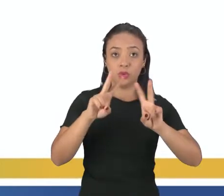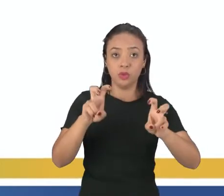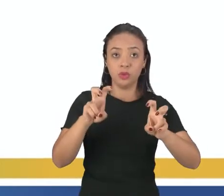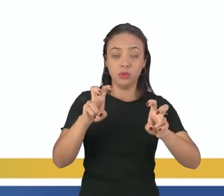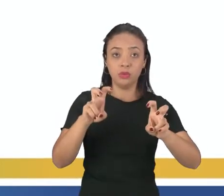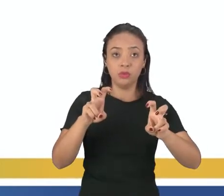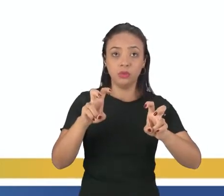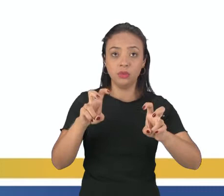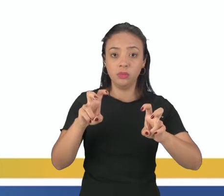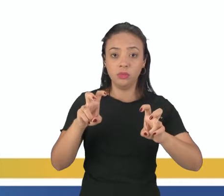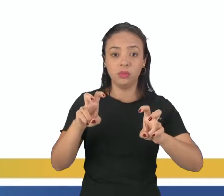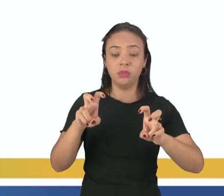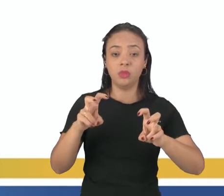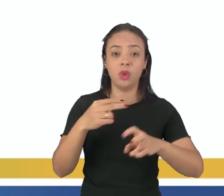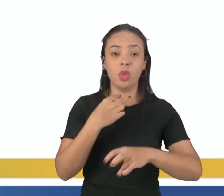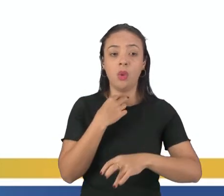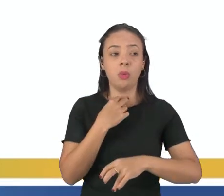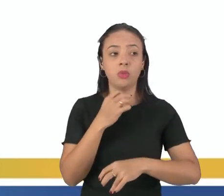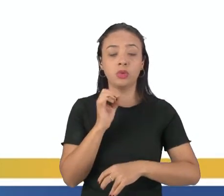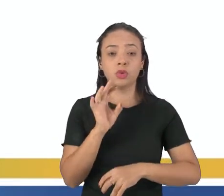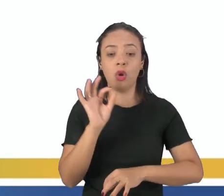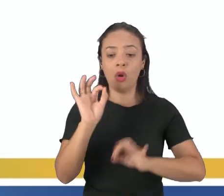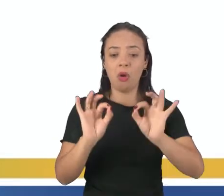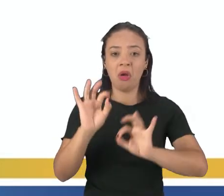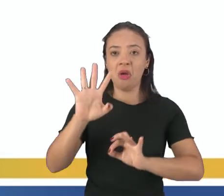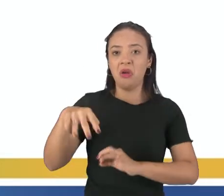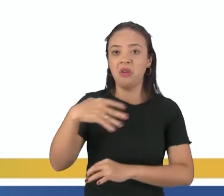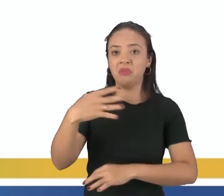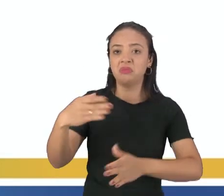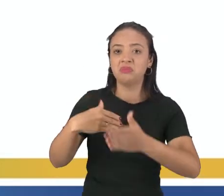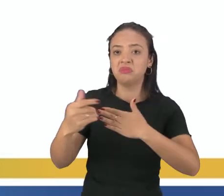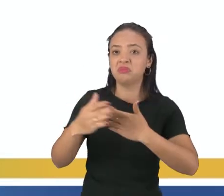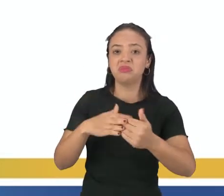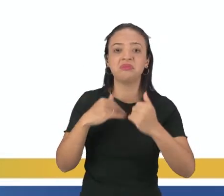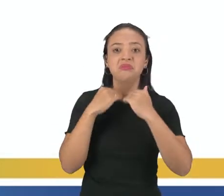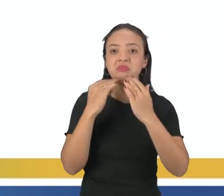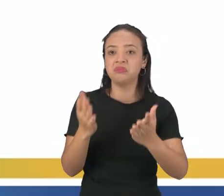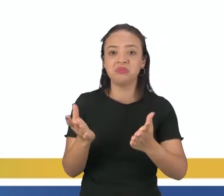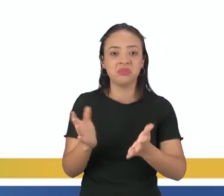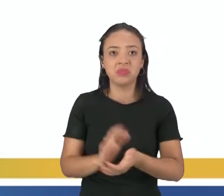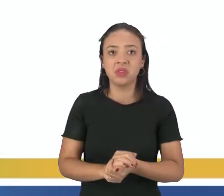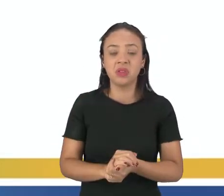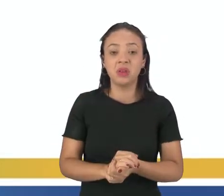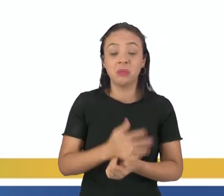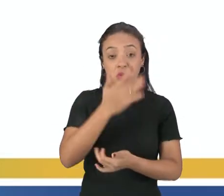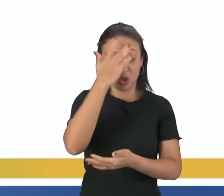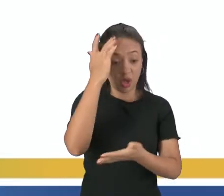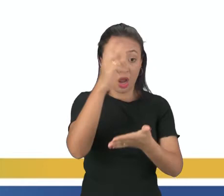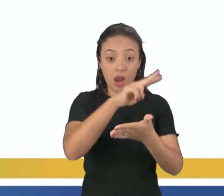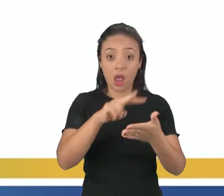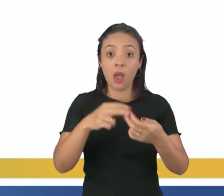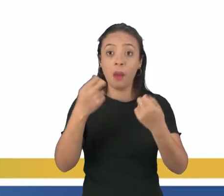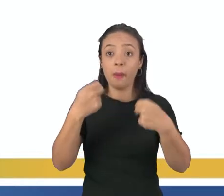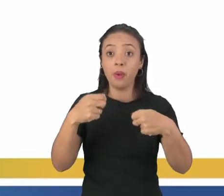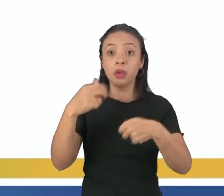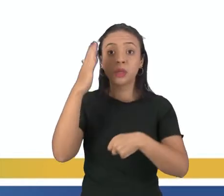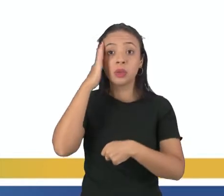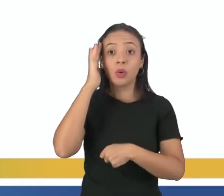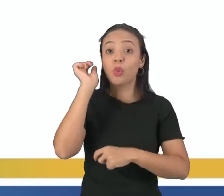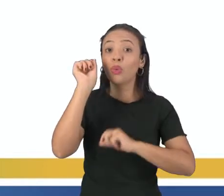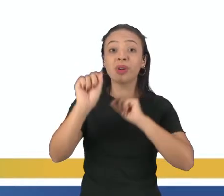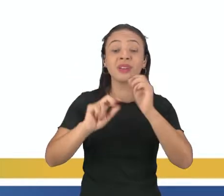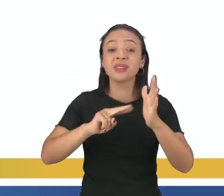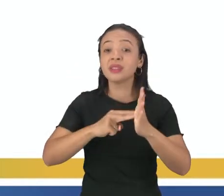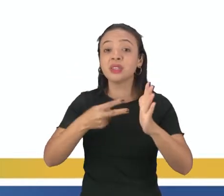ela, porque eu não posso simplesmente fazer uma tabela qualquer e deixar lá, né? Quem está fazendo a leitura, ele precisa saber do que